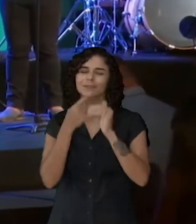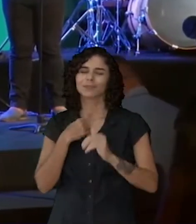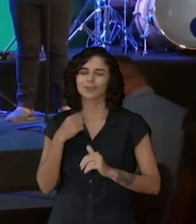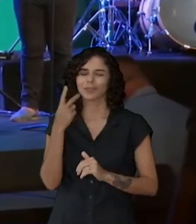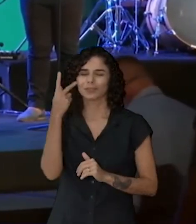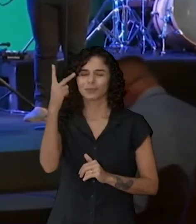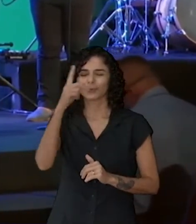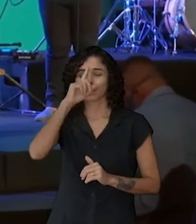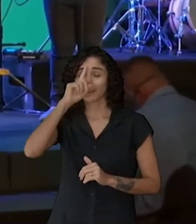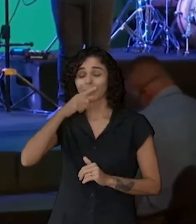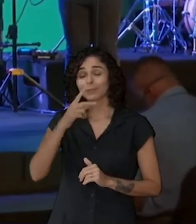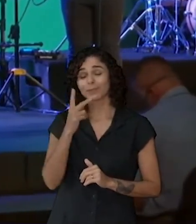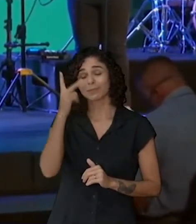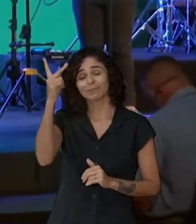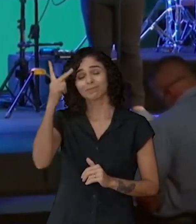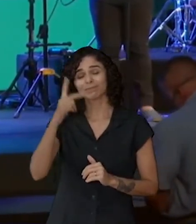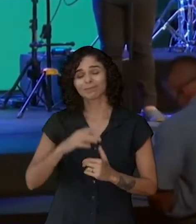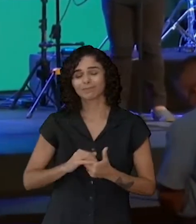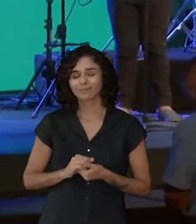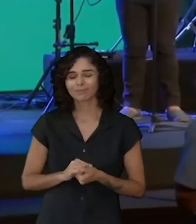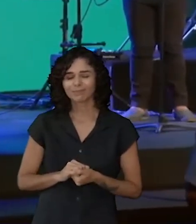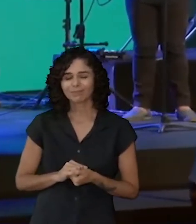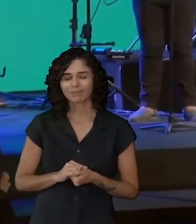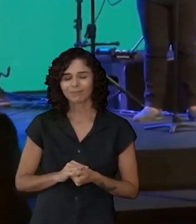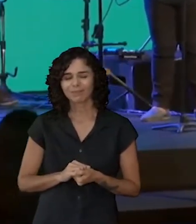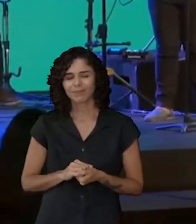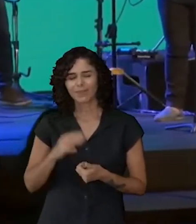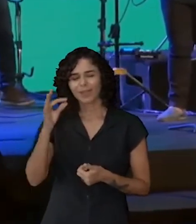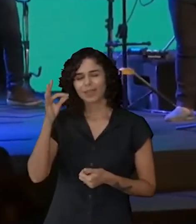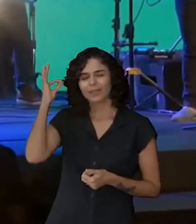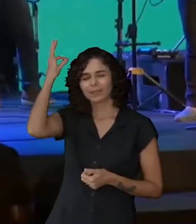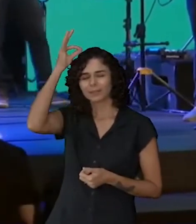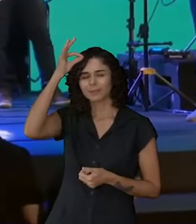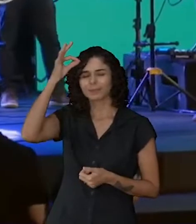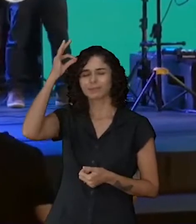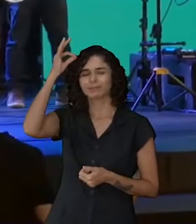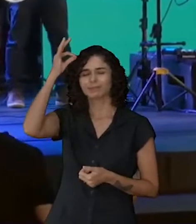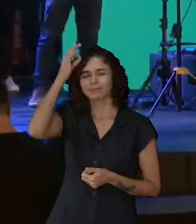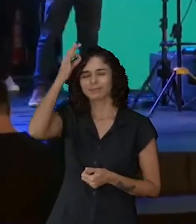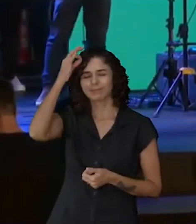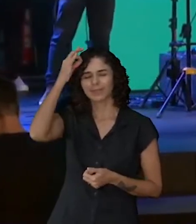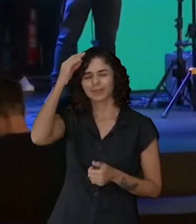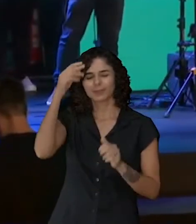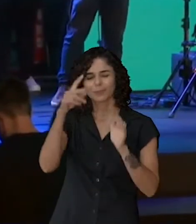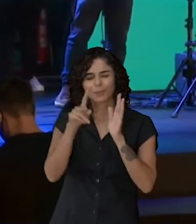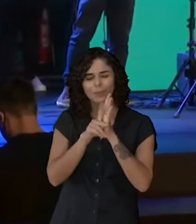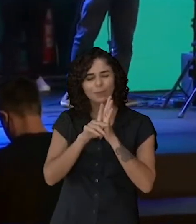eles. Então, Espírito Santo de Deus, traz